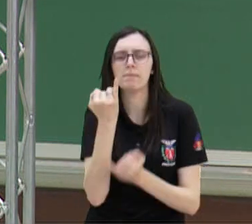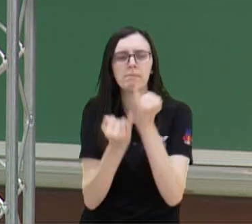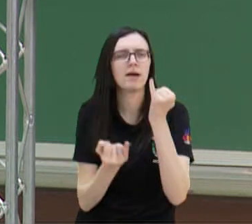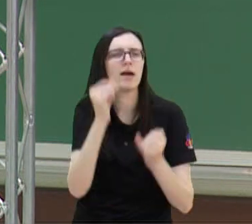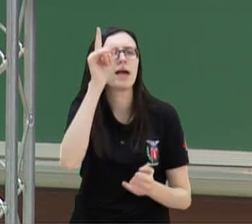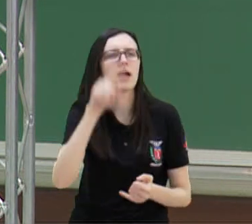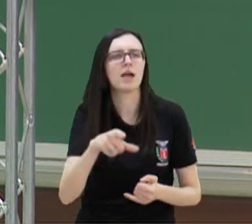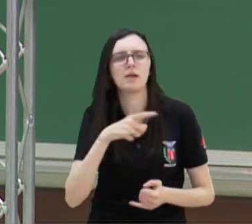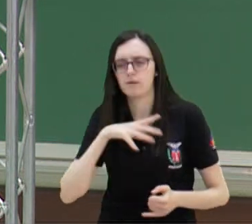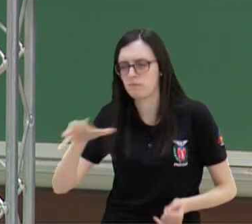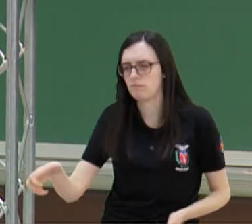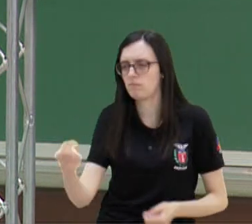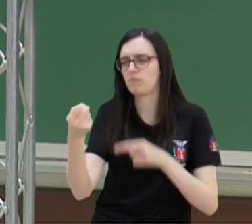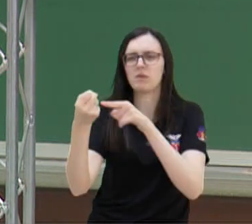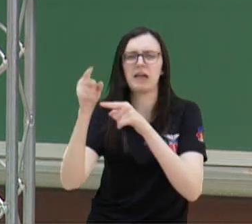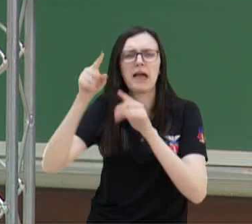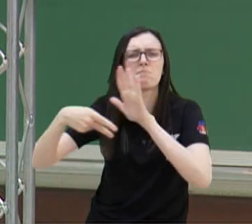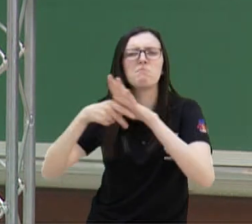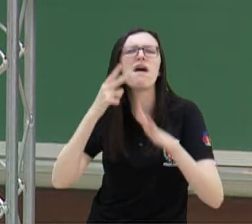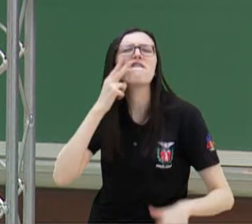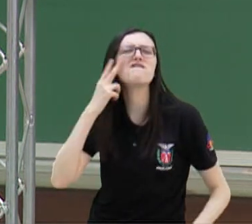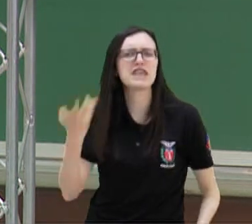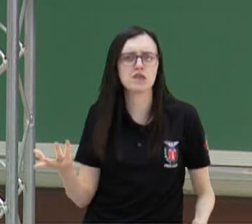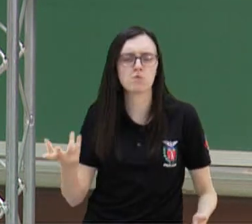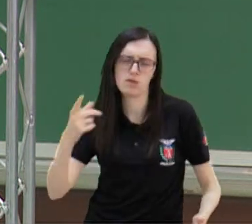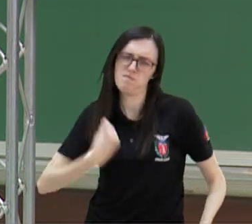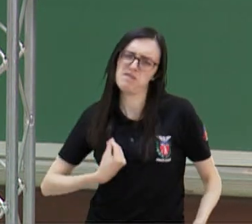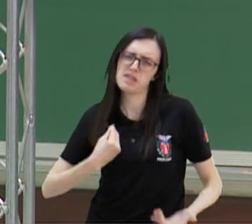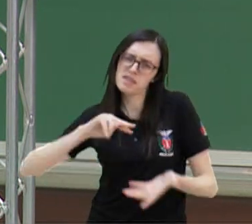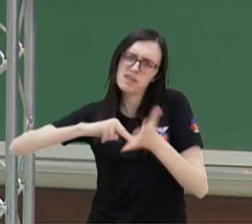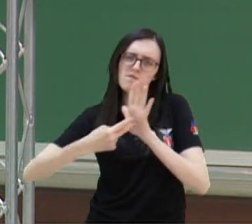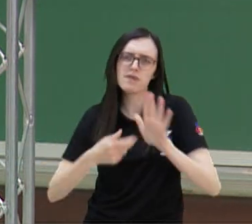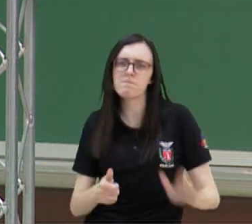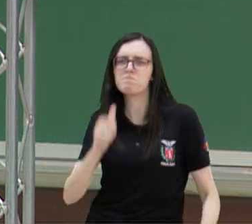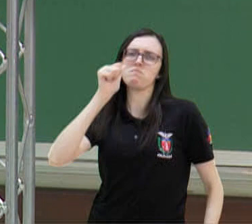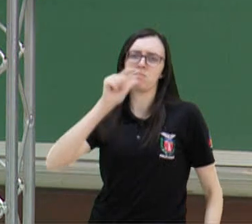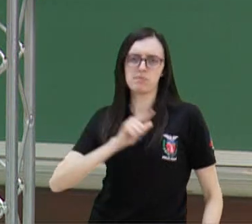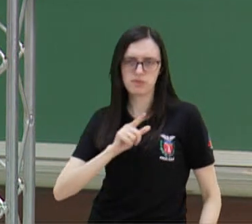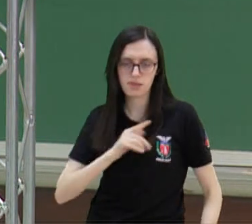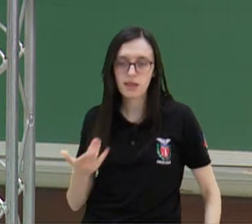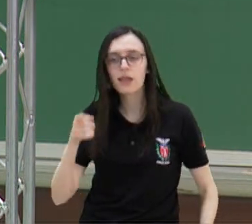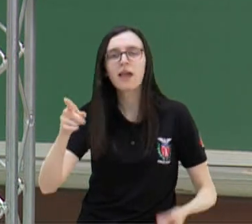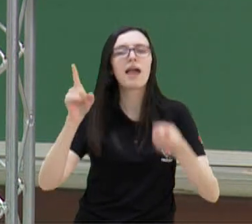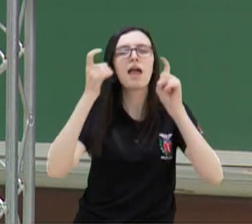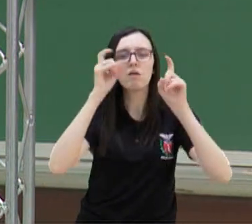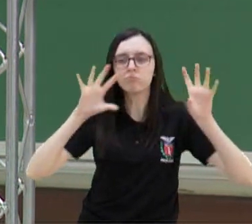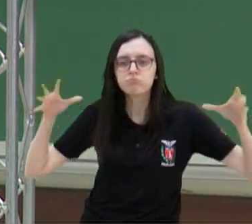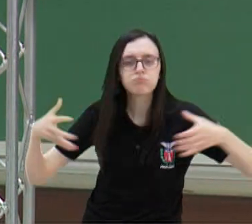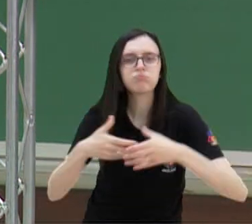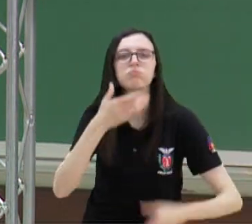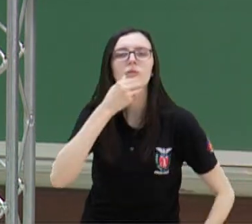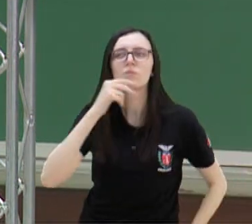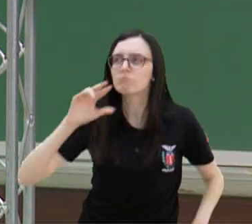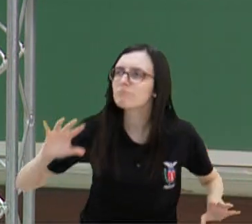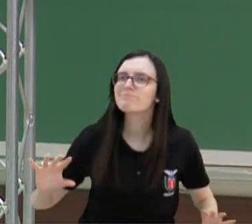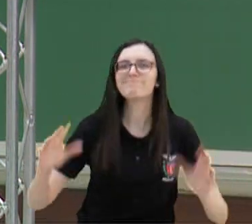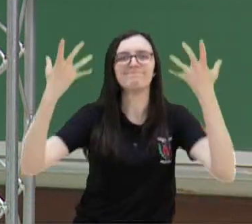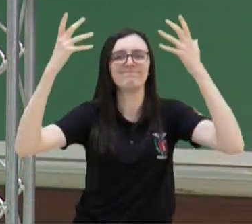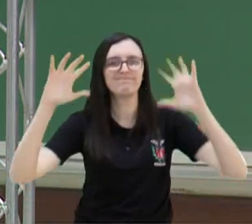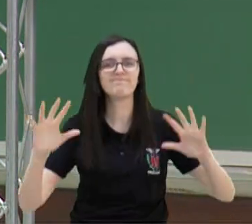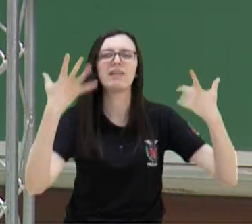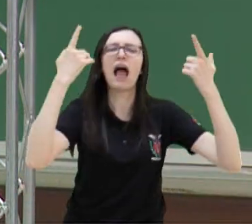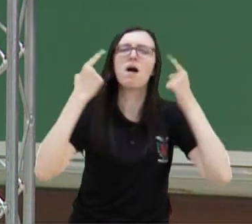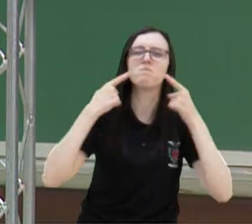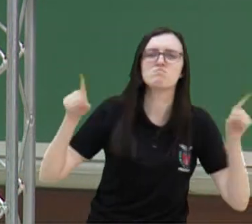de utensílio para segurar vinho, ou seja, eles estavam bebendo, tá? Essa reunião de homens celebrando,